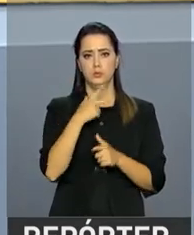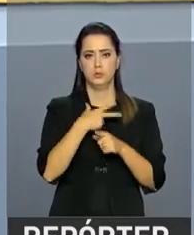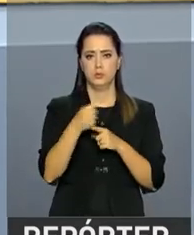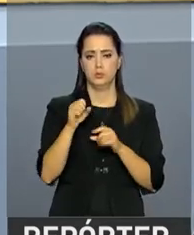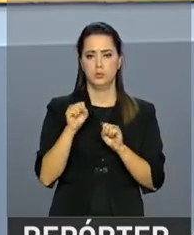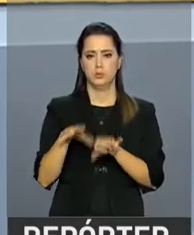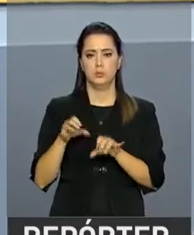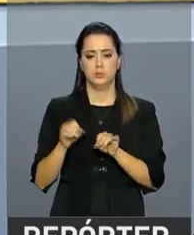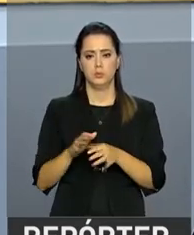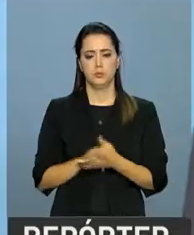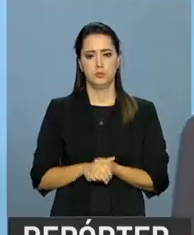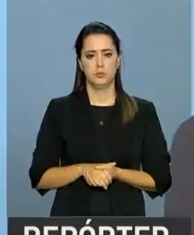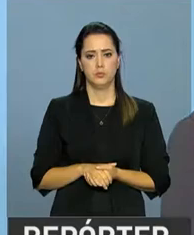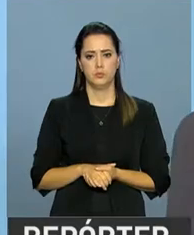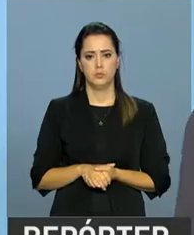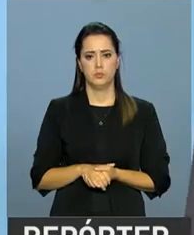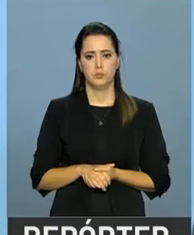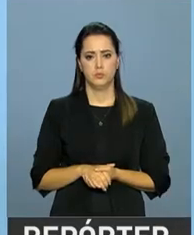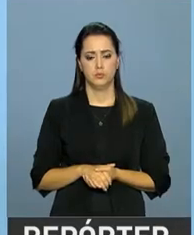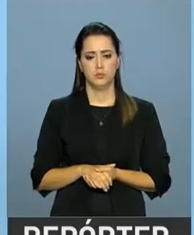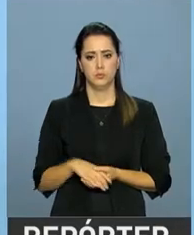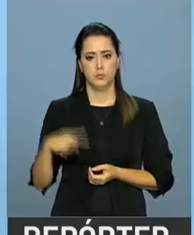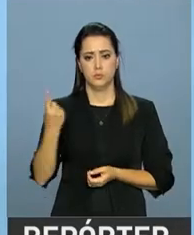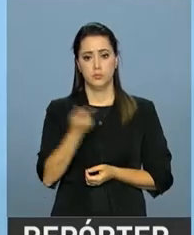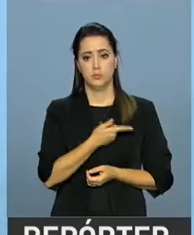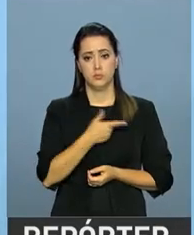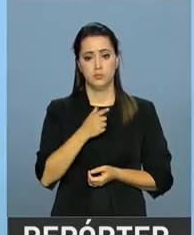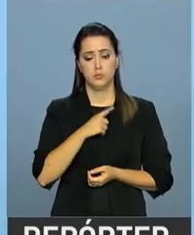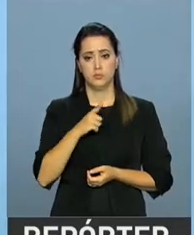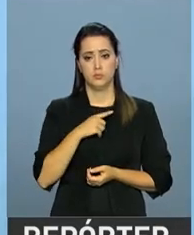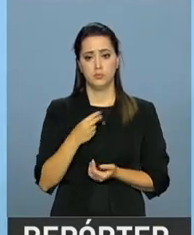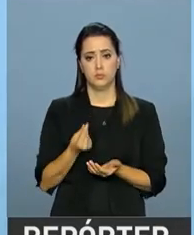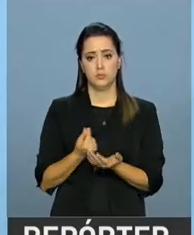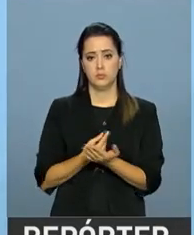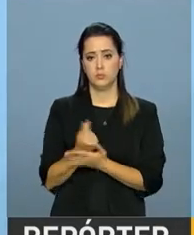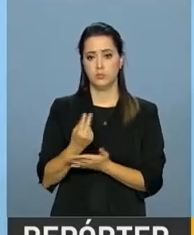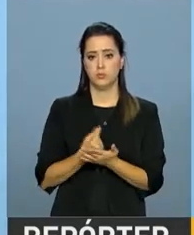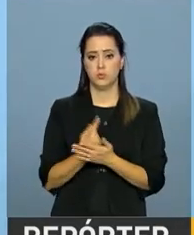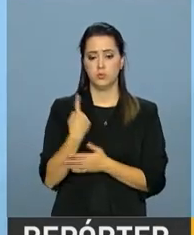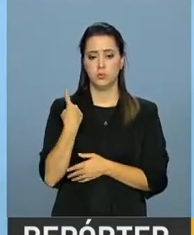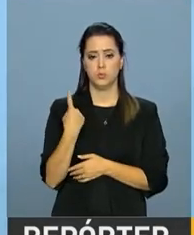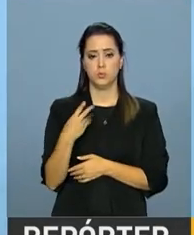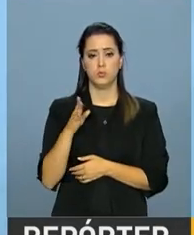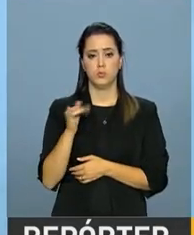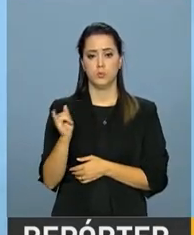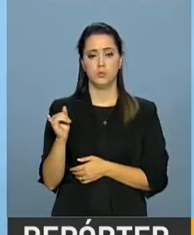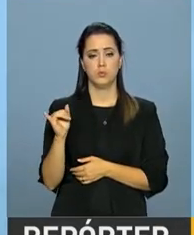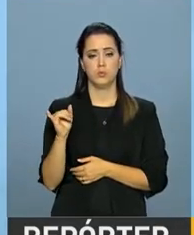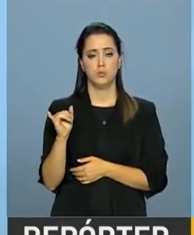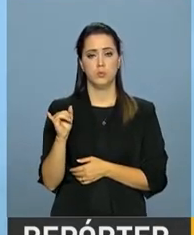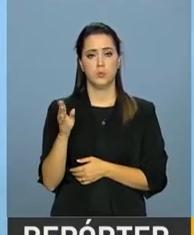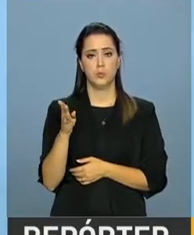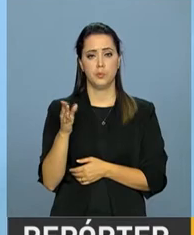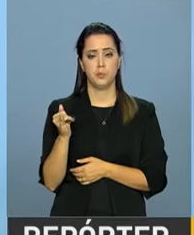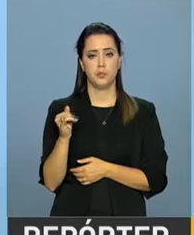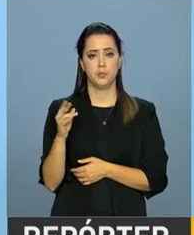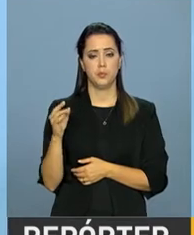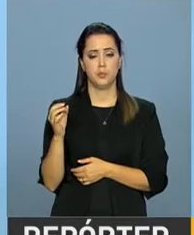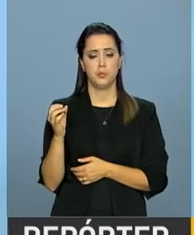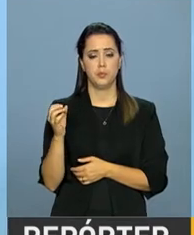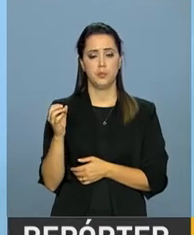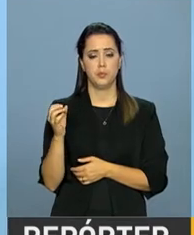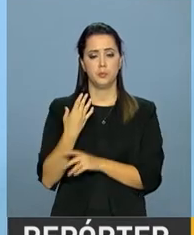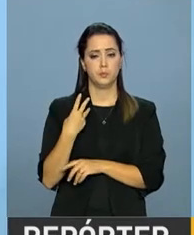educação nós tendo o investimento de 1 bilhão para criação de 340